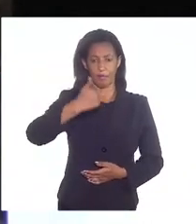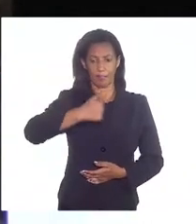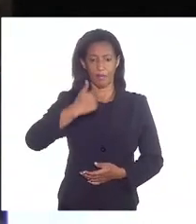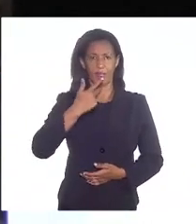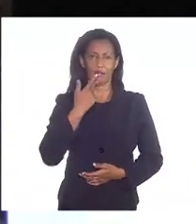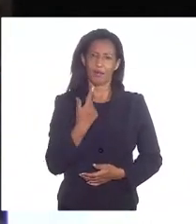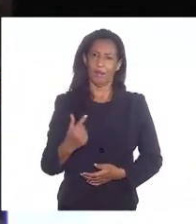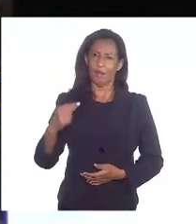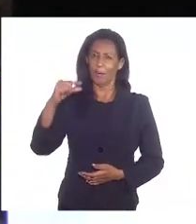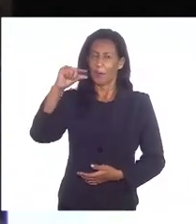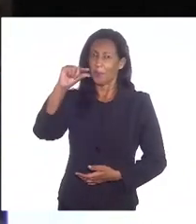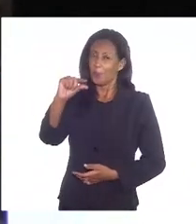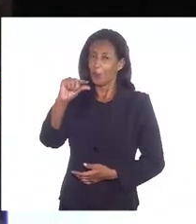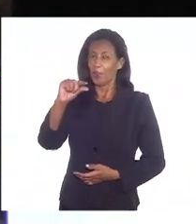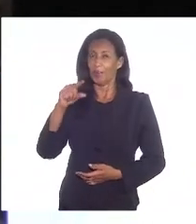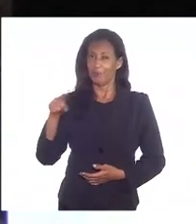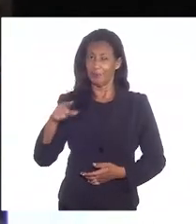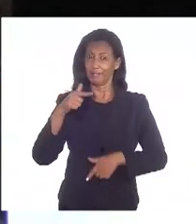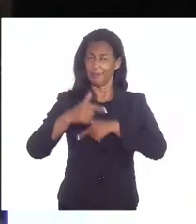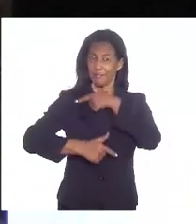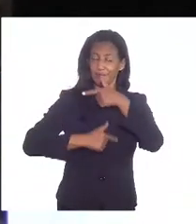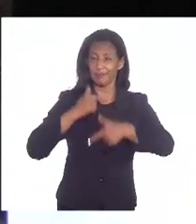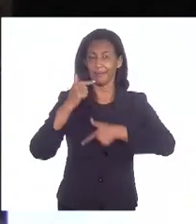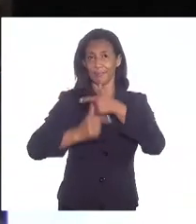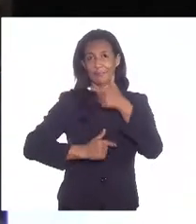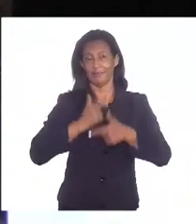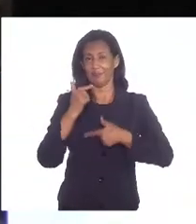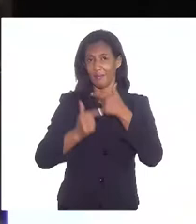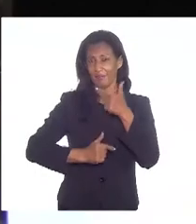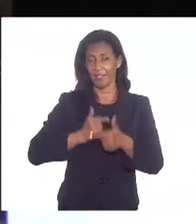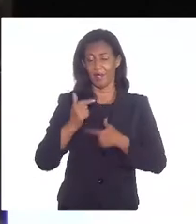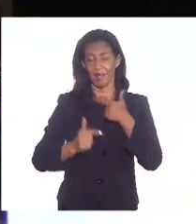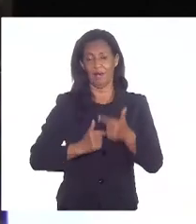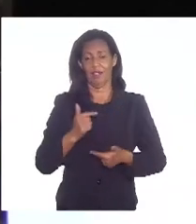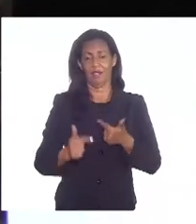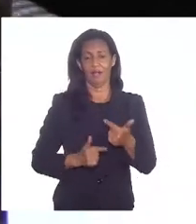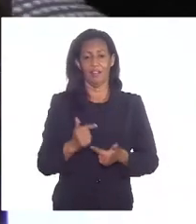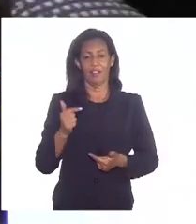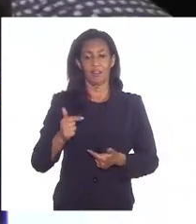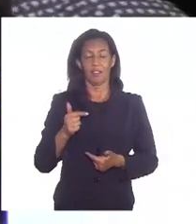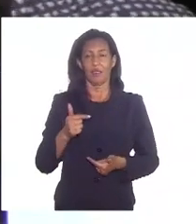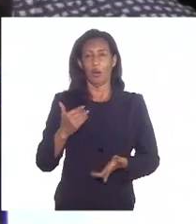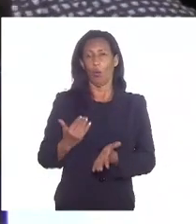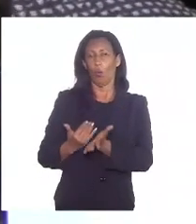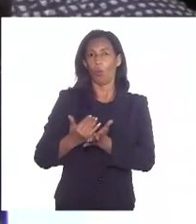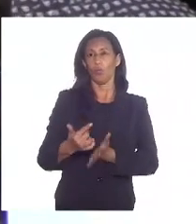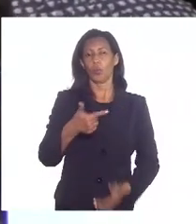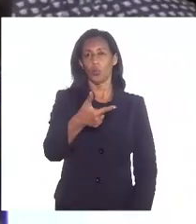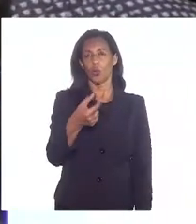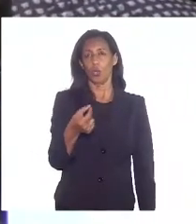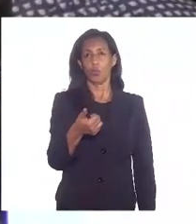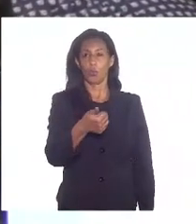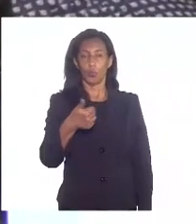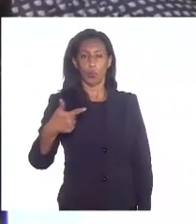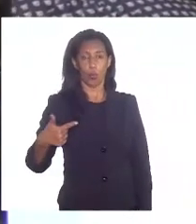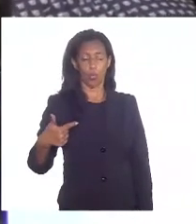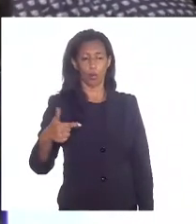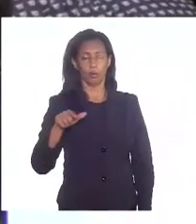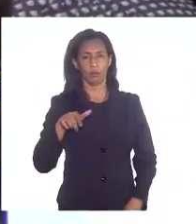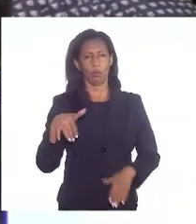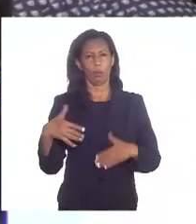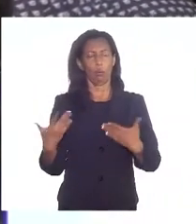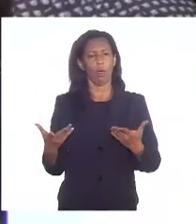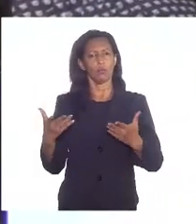dizer um pouquinho, falar um pouquinho dessa luta. Essa luta, ela vem desde o ano 2012, quando o